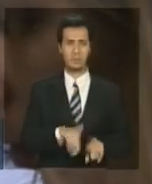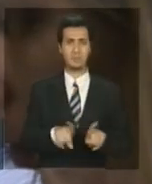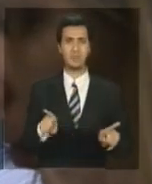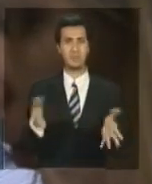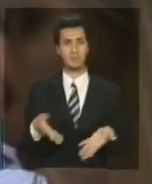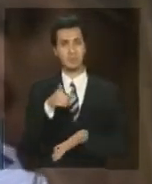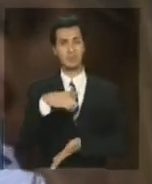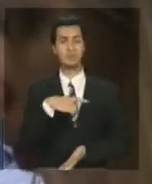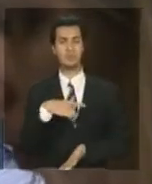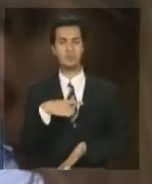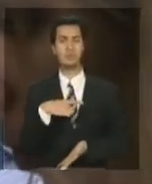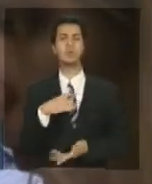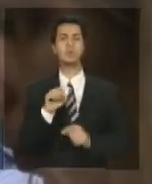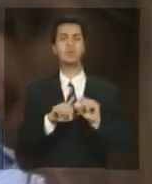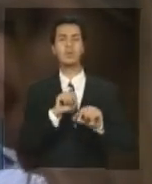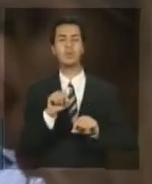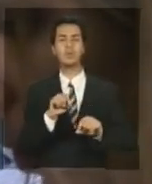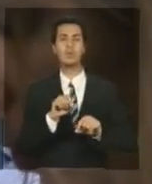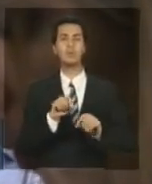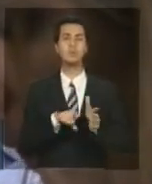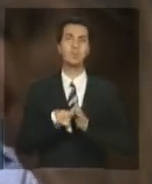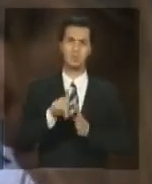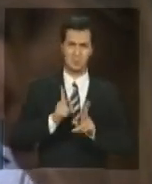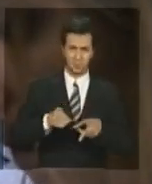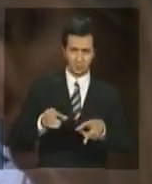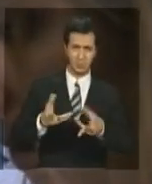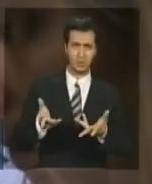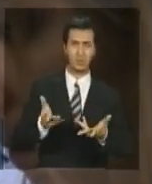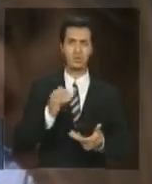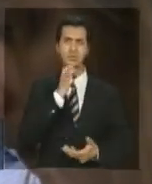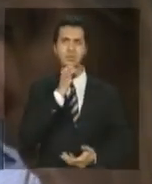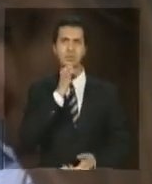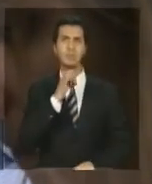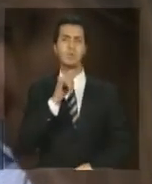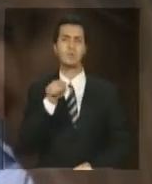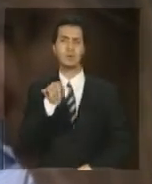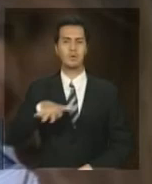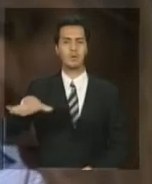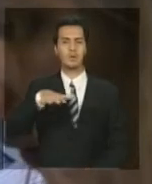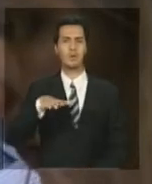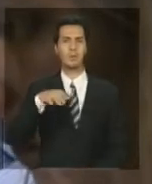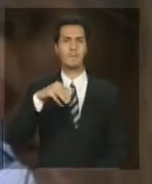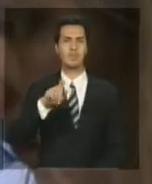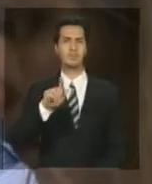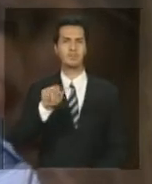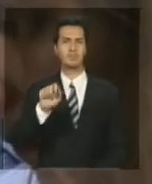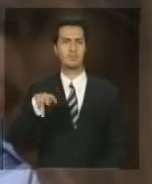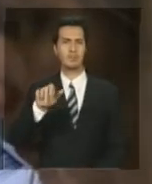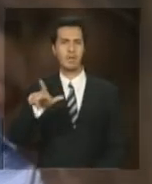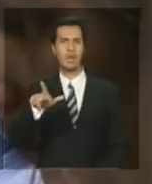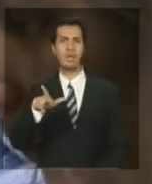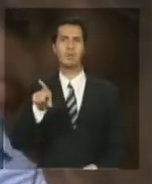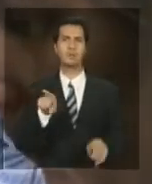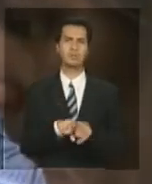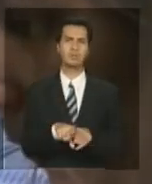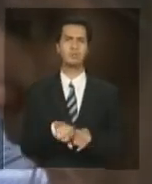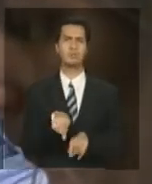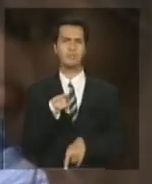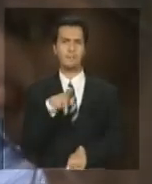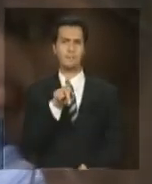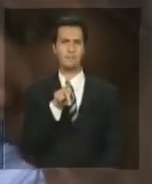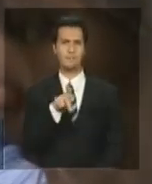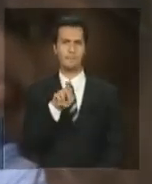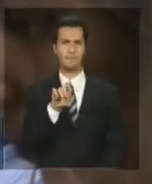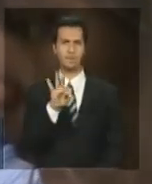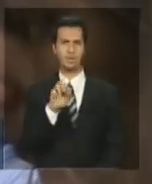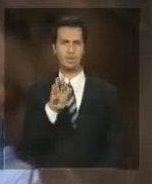questão dos campos marginais, que a indústria cobra a devolução de áreas para desenvolvimento de pequenos produtores. A Petrobras vai continuar